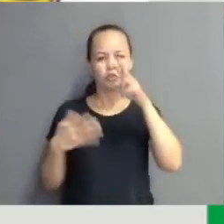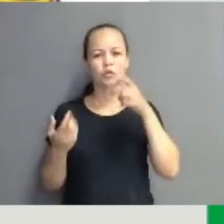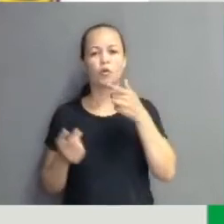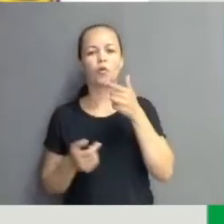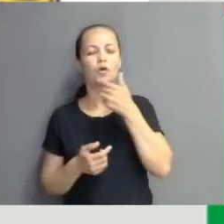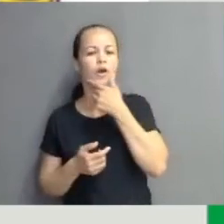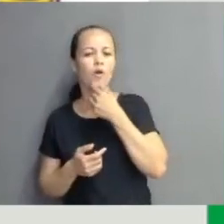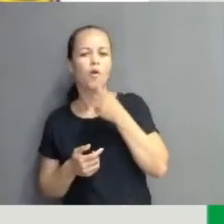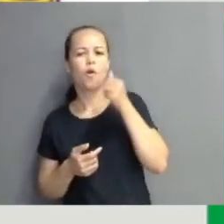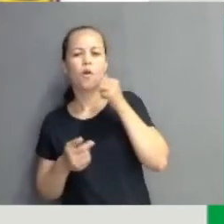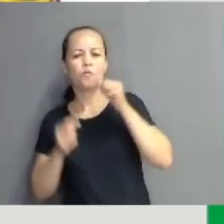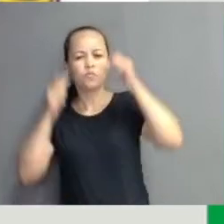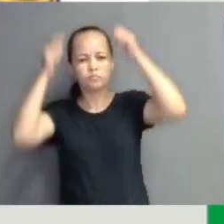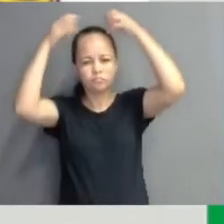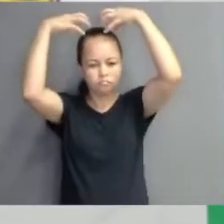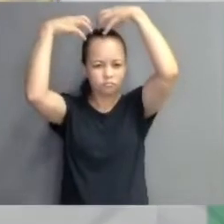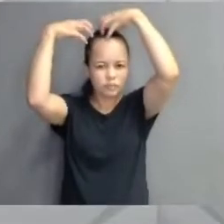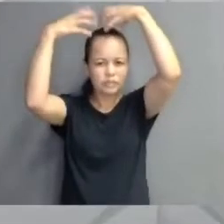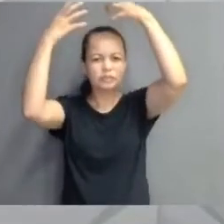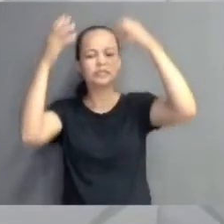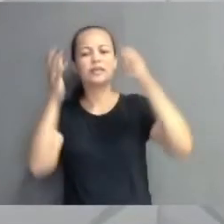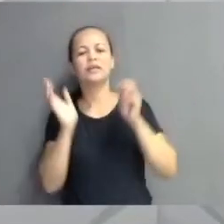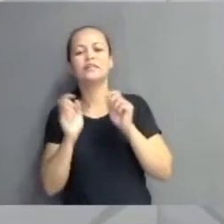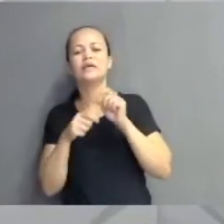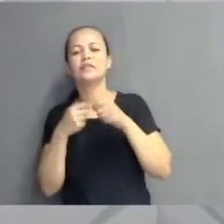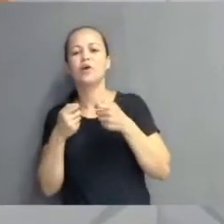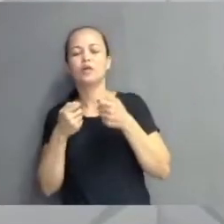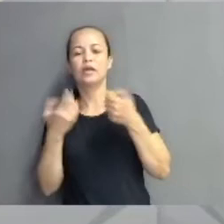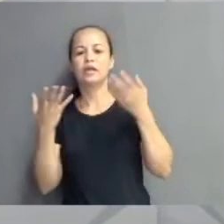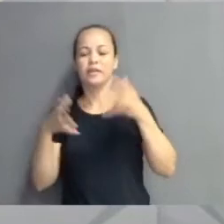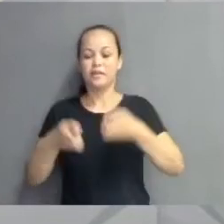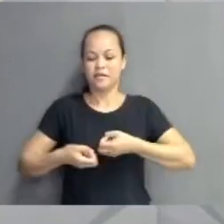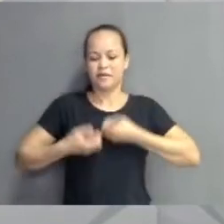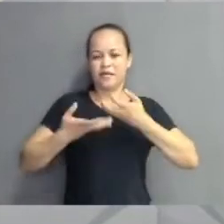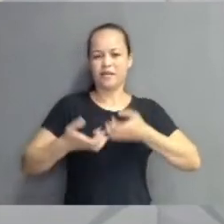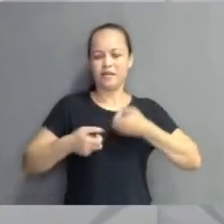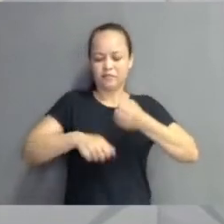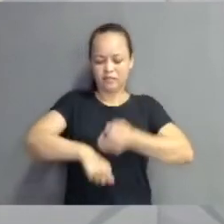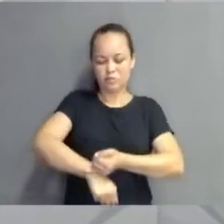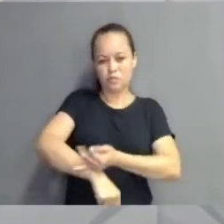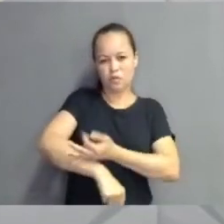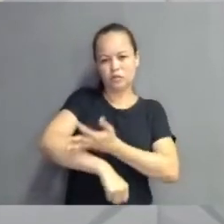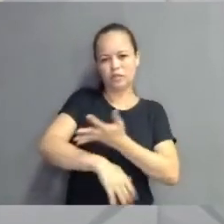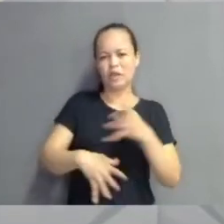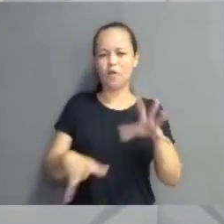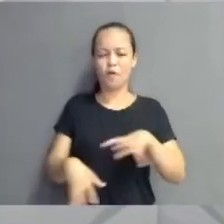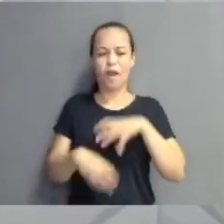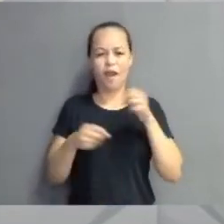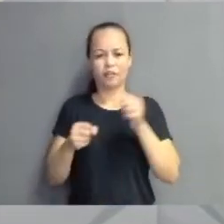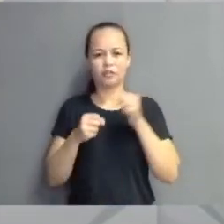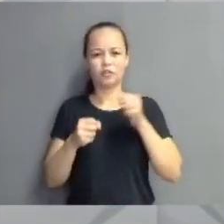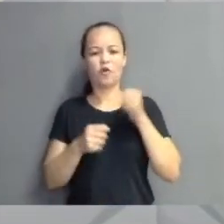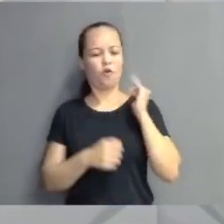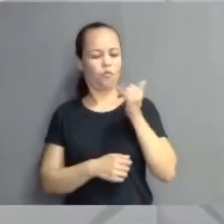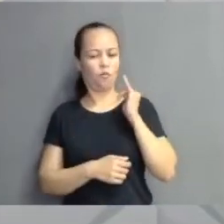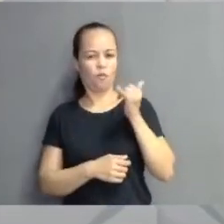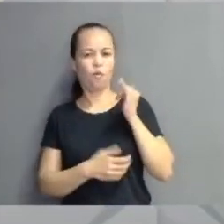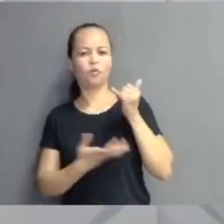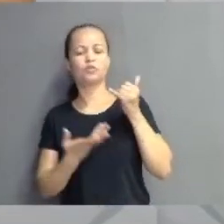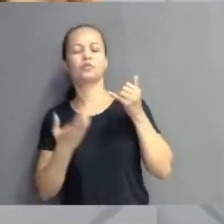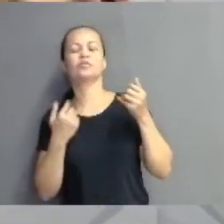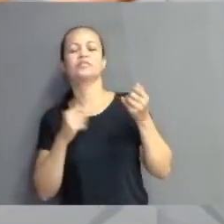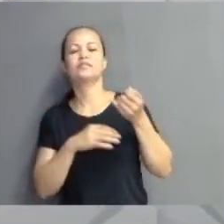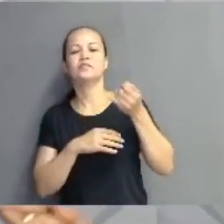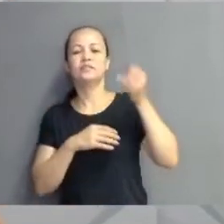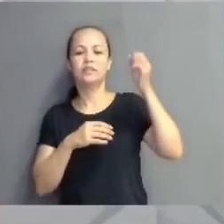vidas que Encantam as nossas ideias as nossas emoções eu adoro os contos de fadas Cinderela Branca